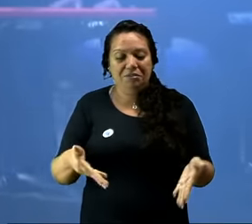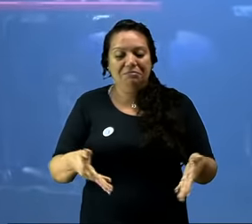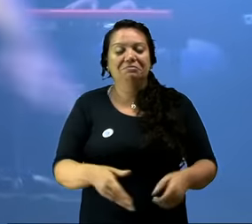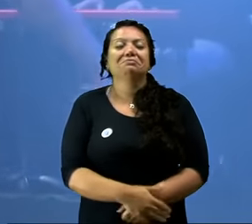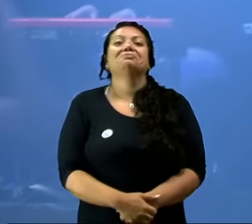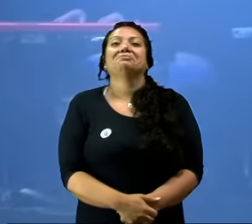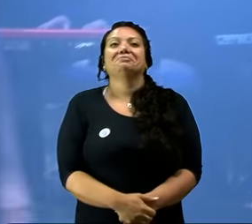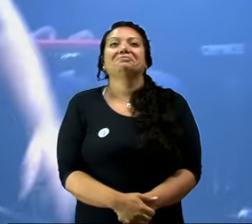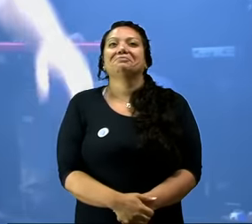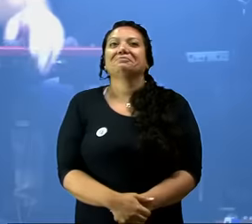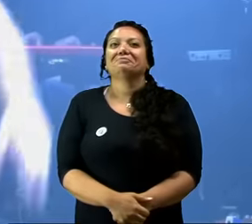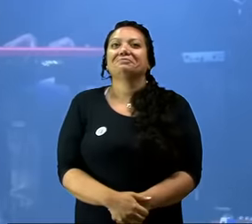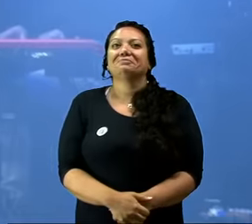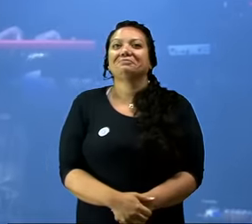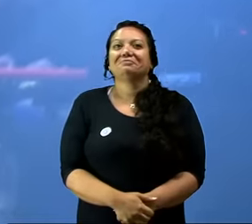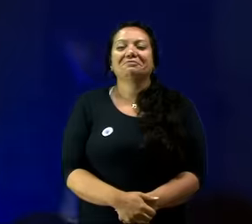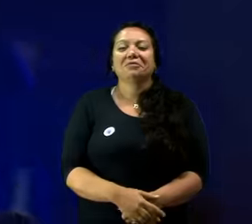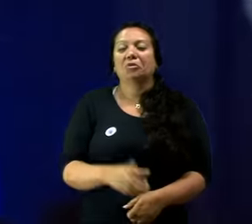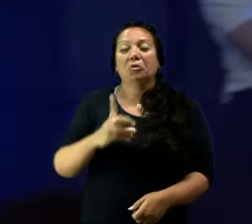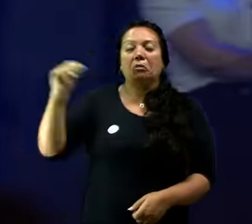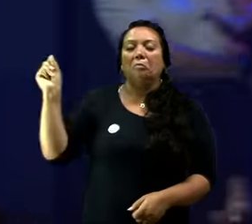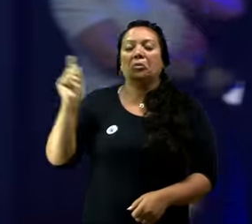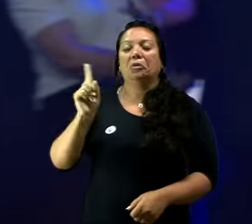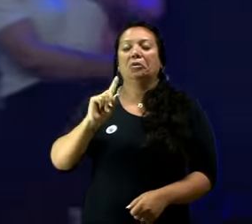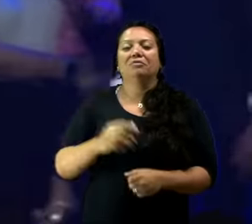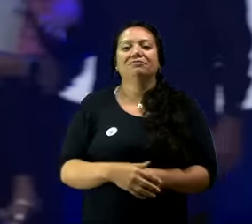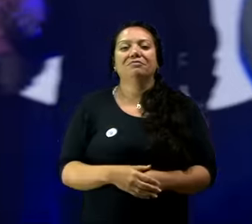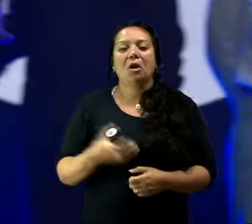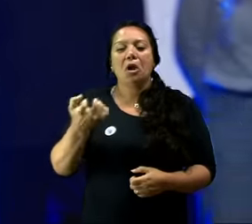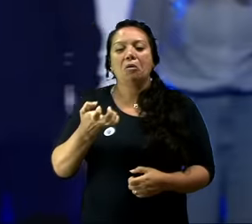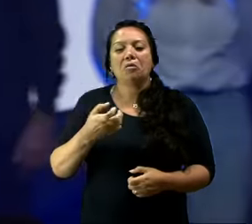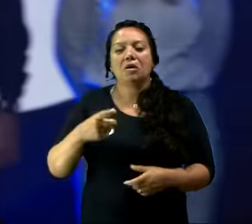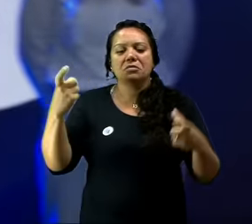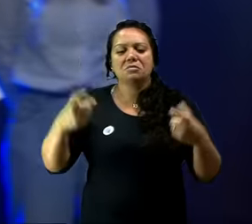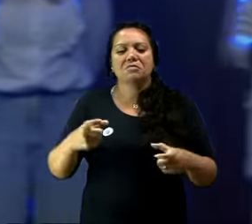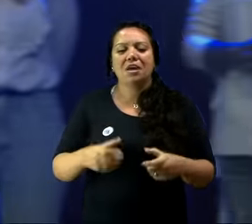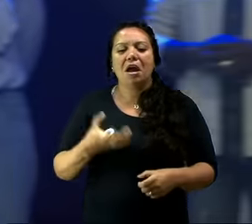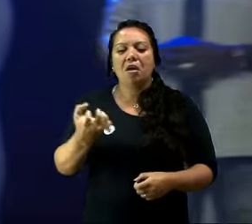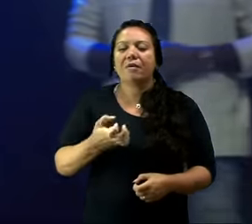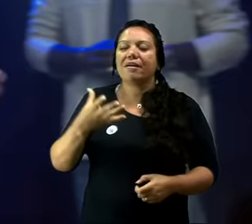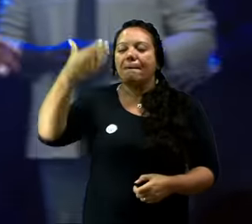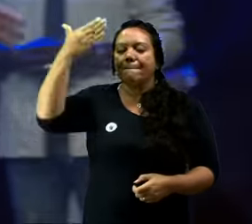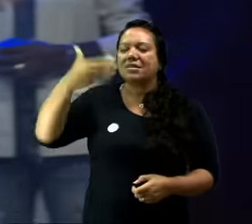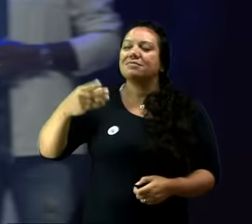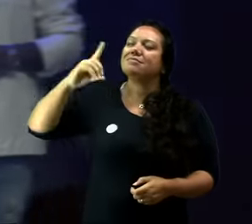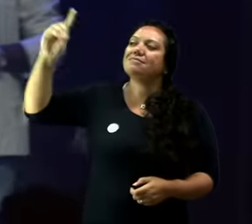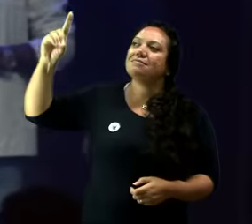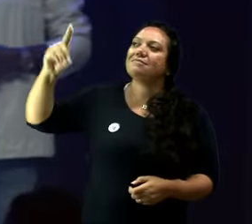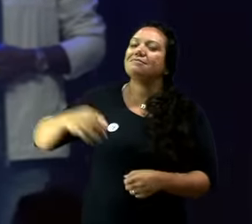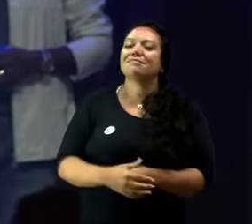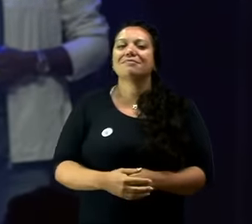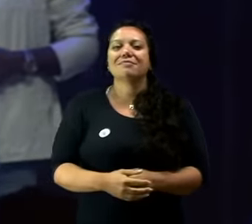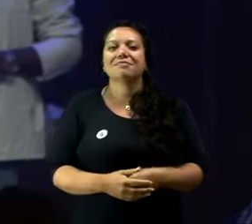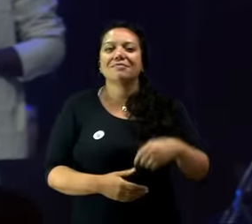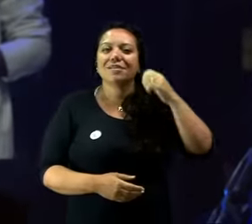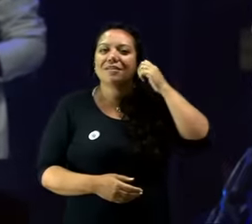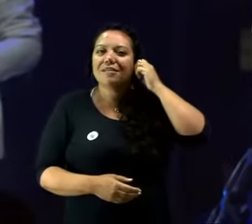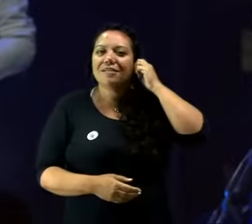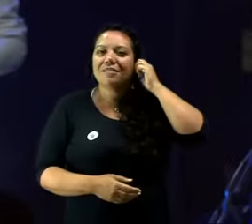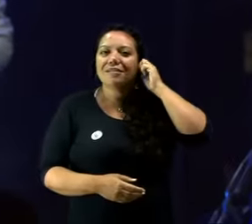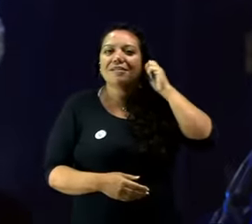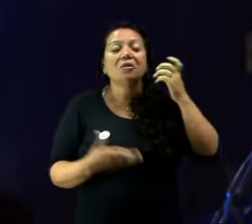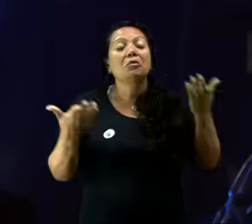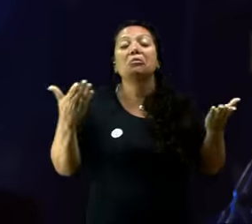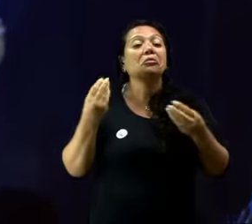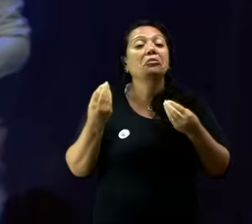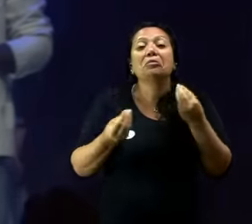Eu não vou sair desse lugar. Vamos lá. Quem sabe você está aqui. Como é que um louco pode